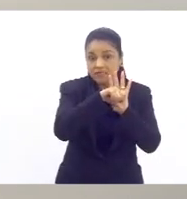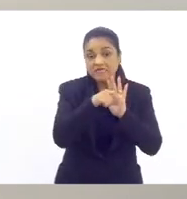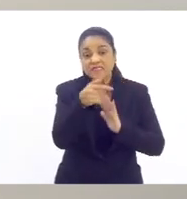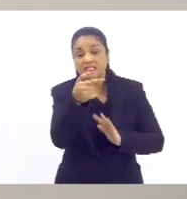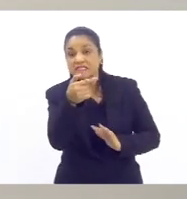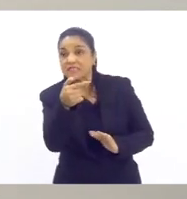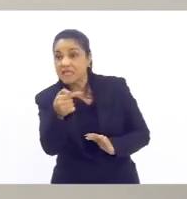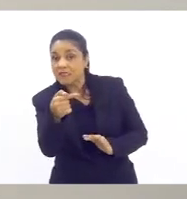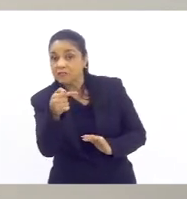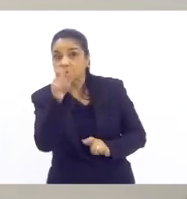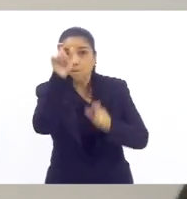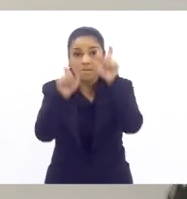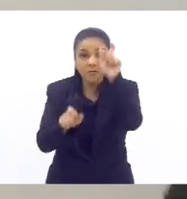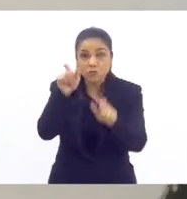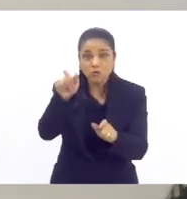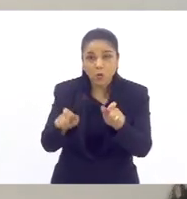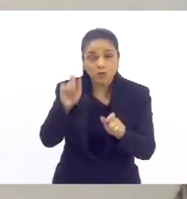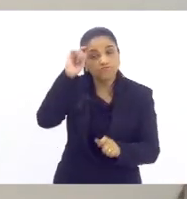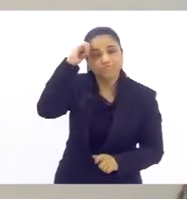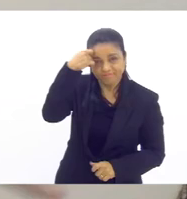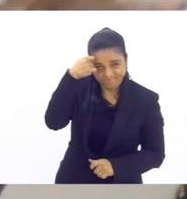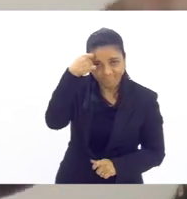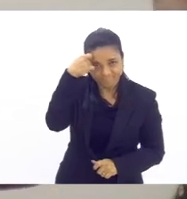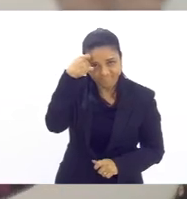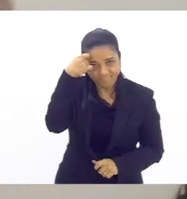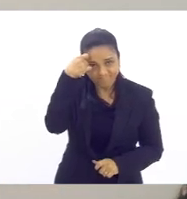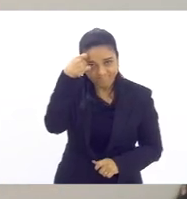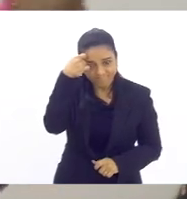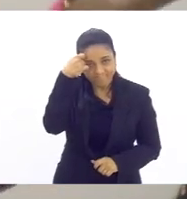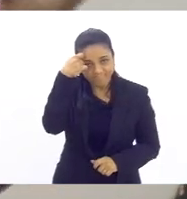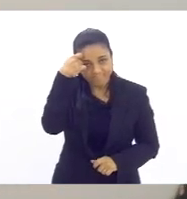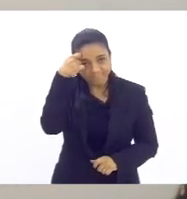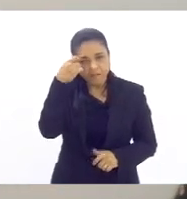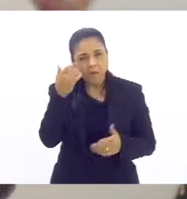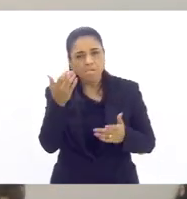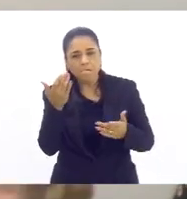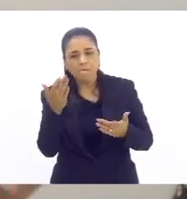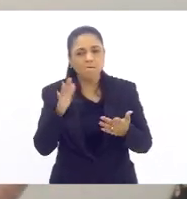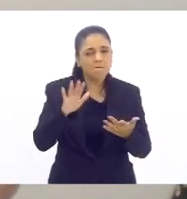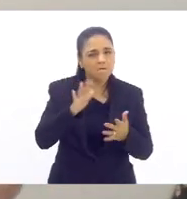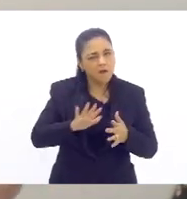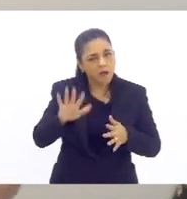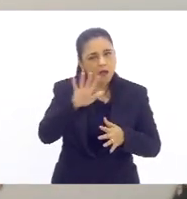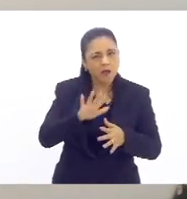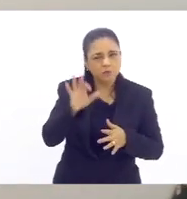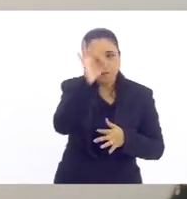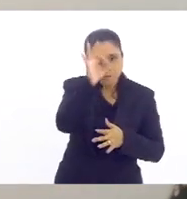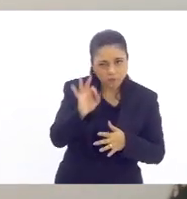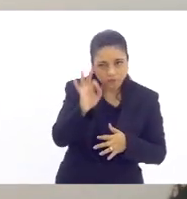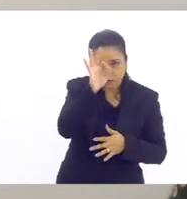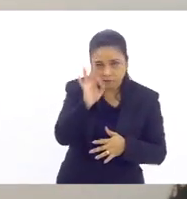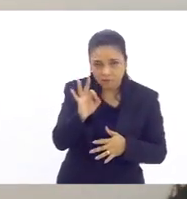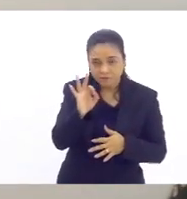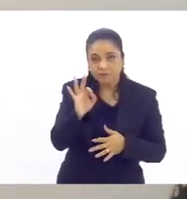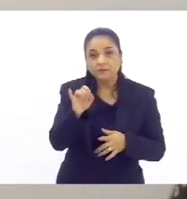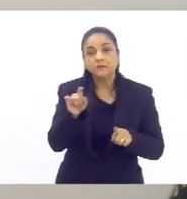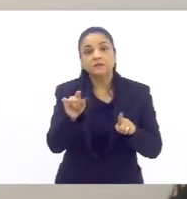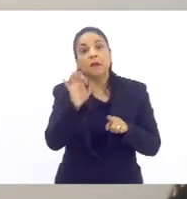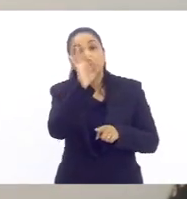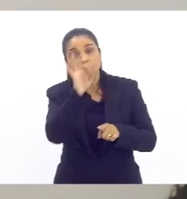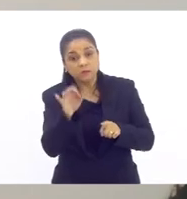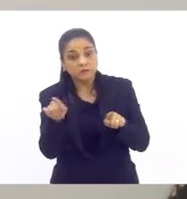são de pessoas negras é esse é esse mais ou menos o percentual esse percentual também